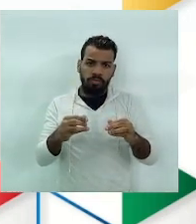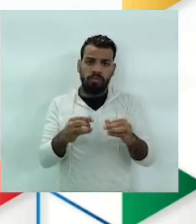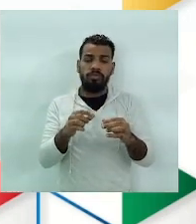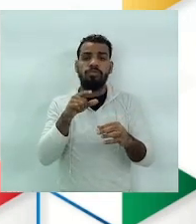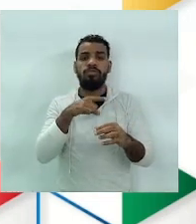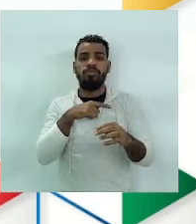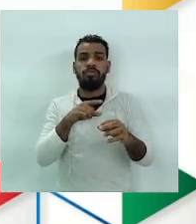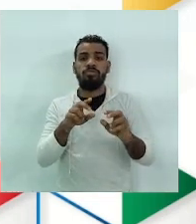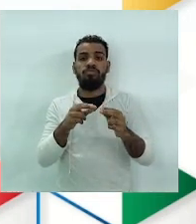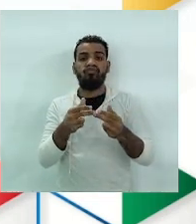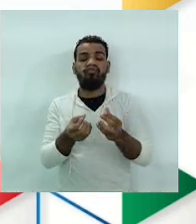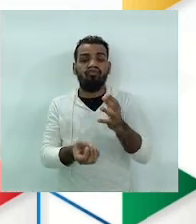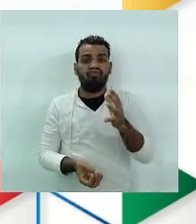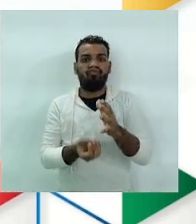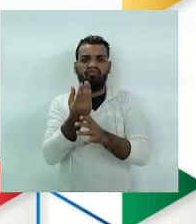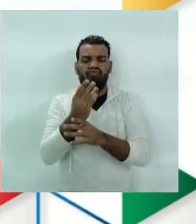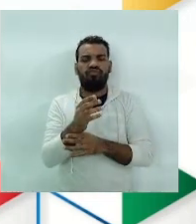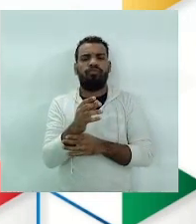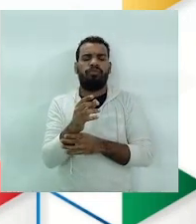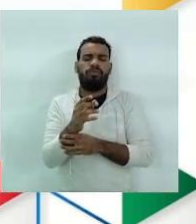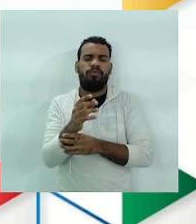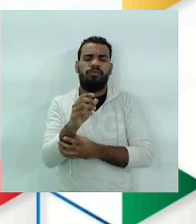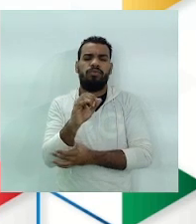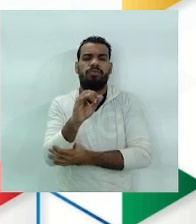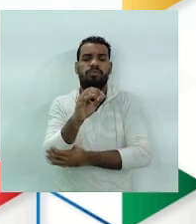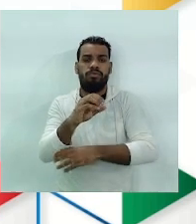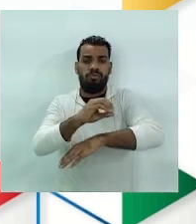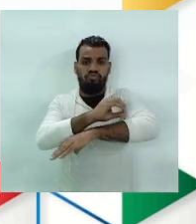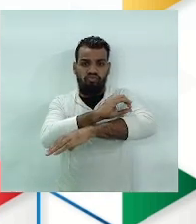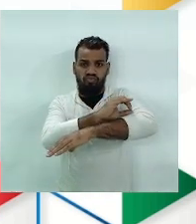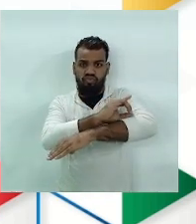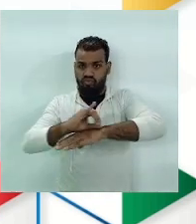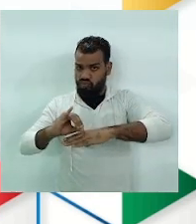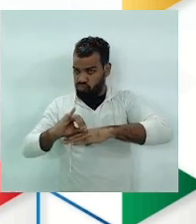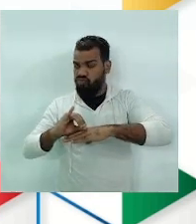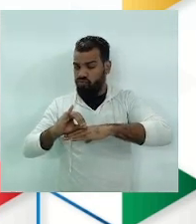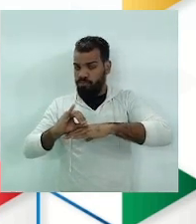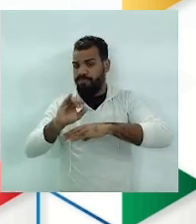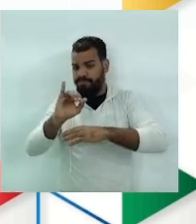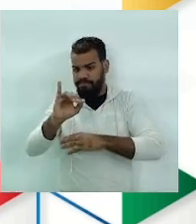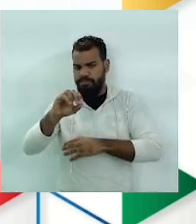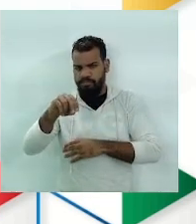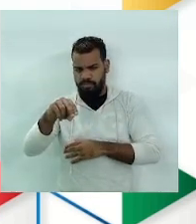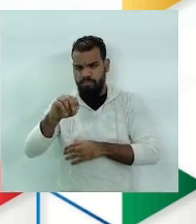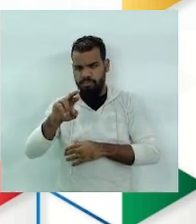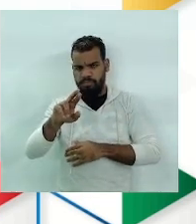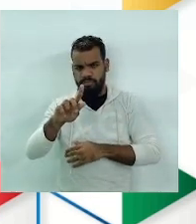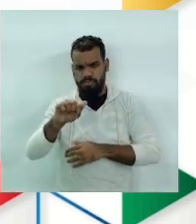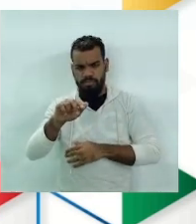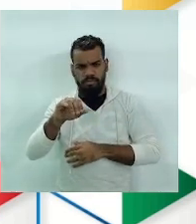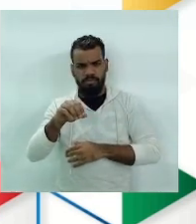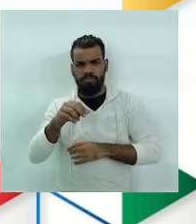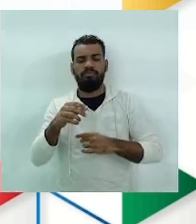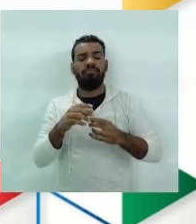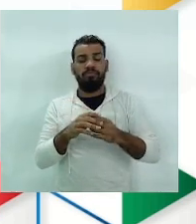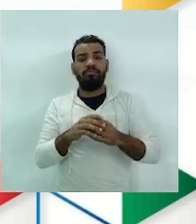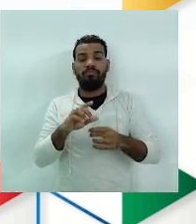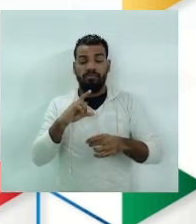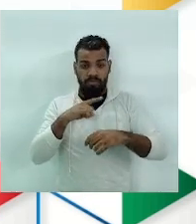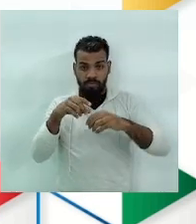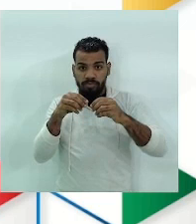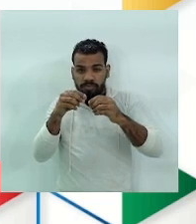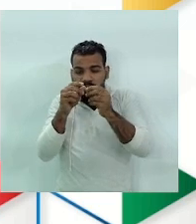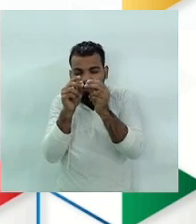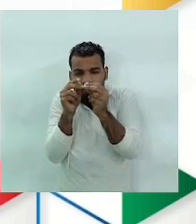origem inorgânica. Os minerais são formados por cristais. É possível identificar